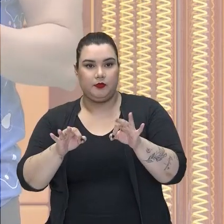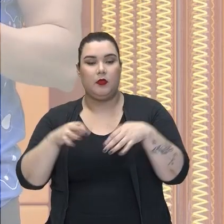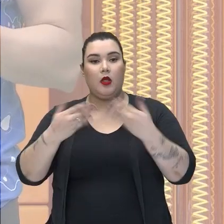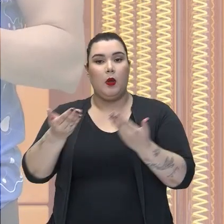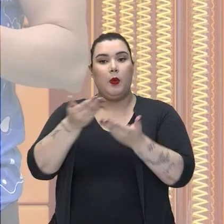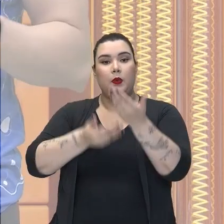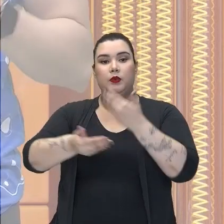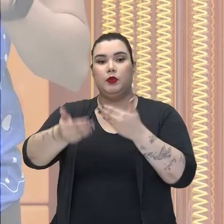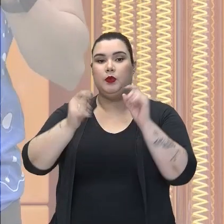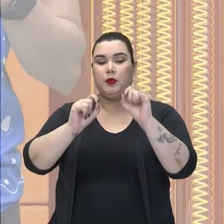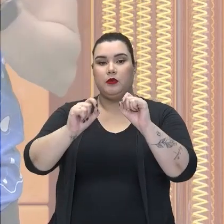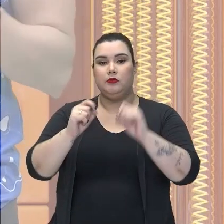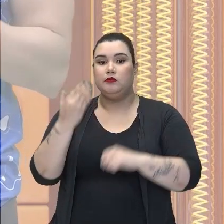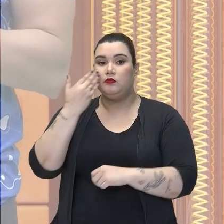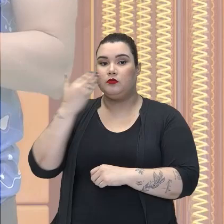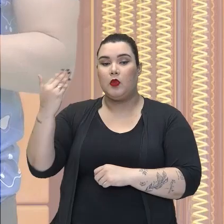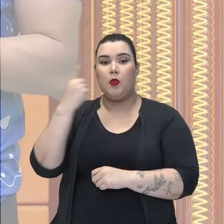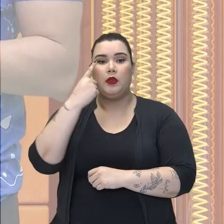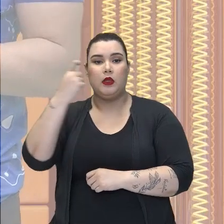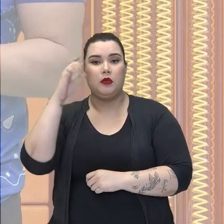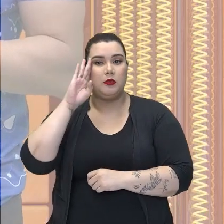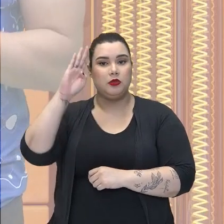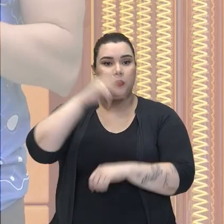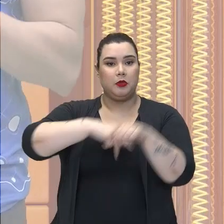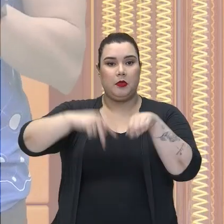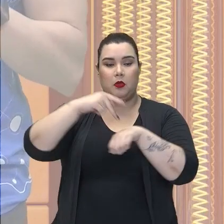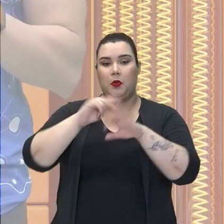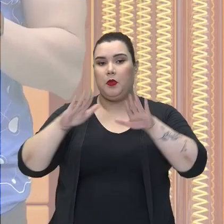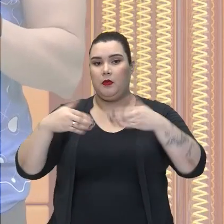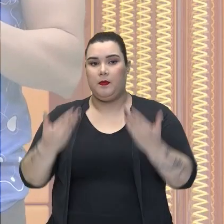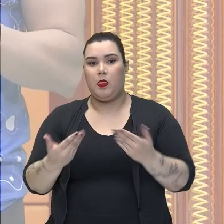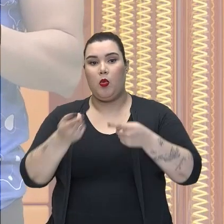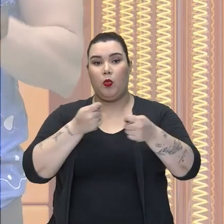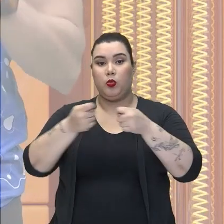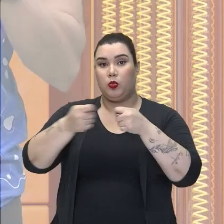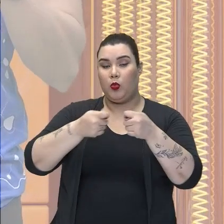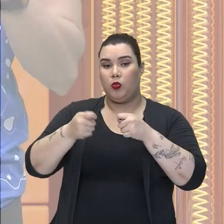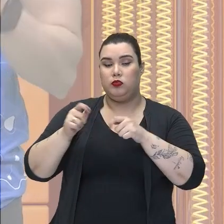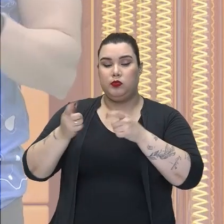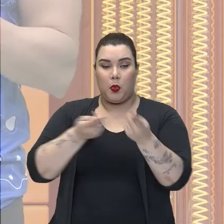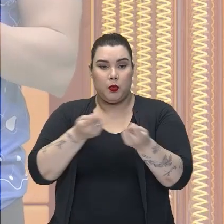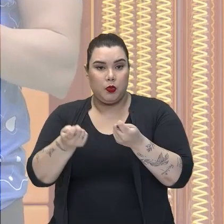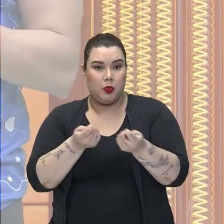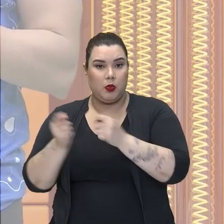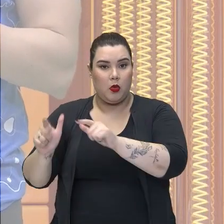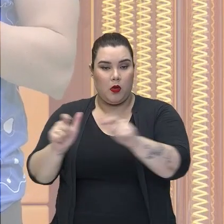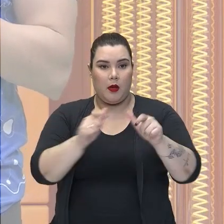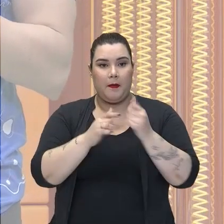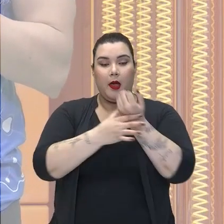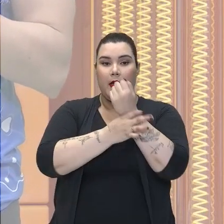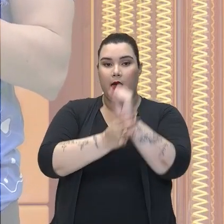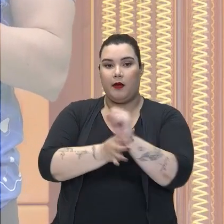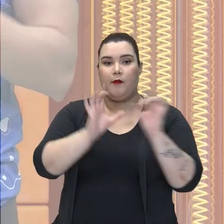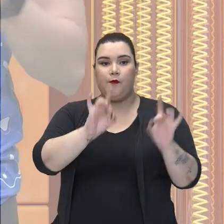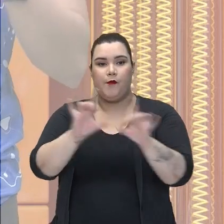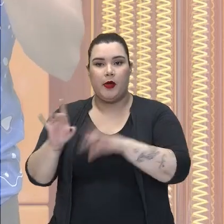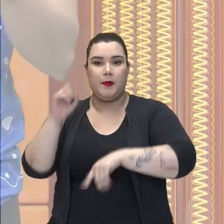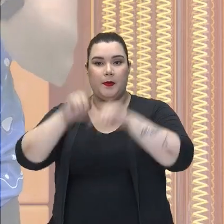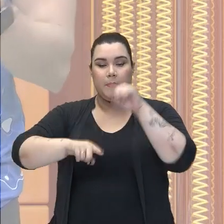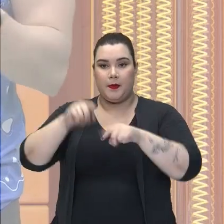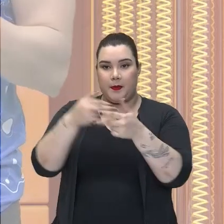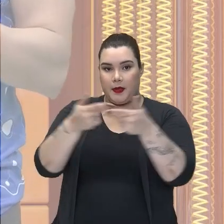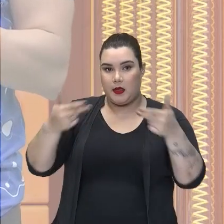Dando continuidade. Interesse dessas principais potências. Controle do território para garantir mercado consumidor, obviamente, tá?